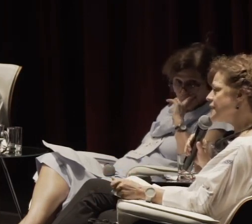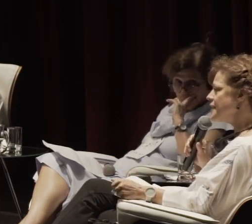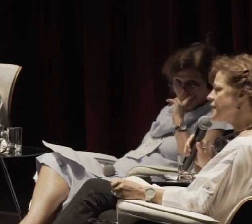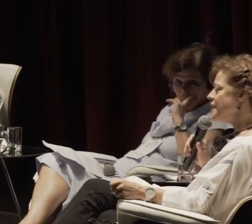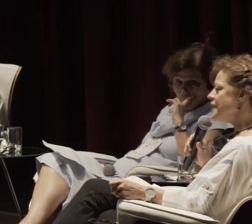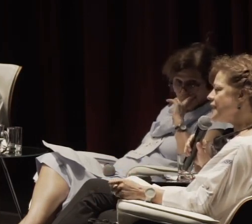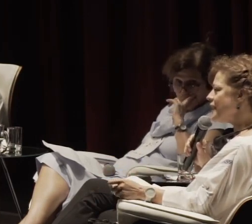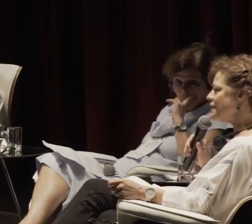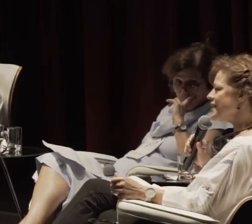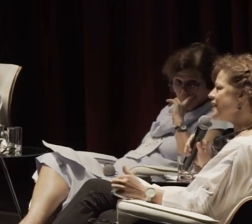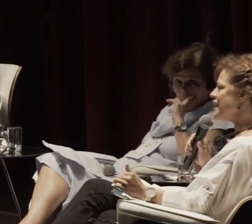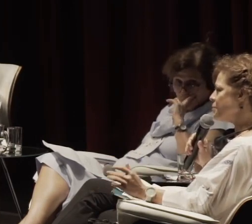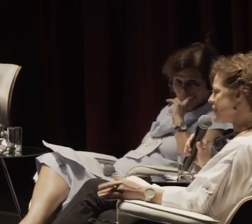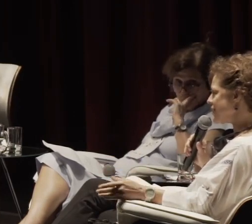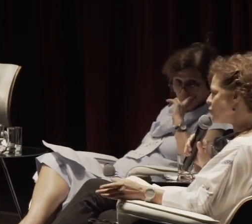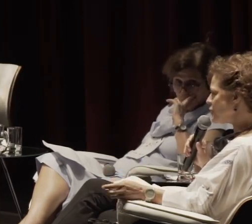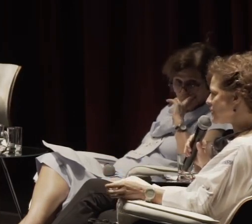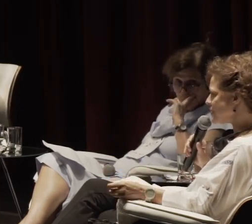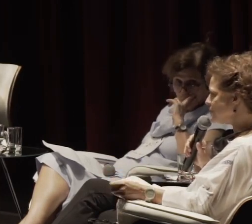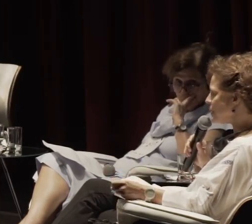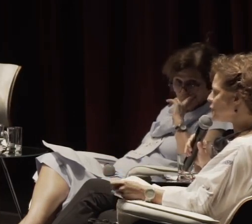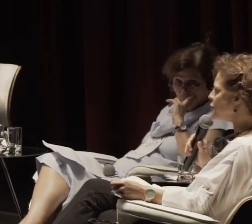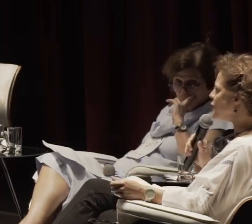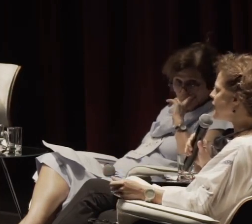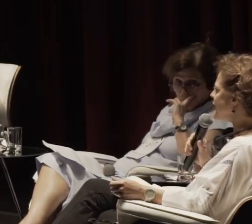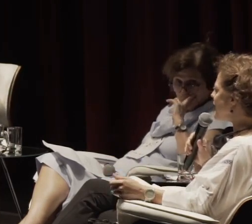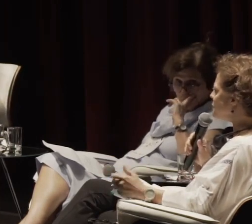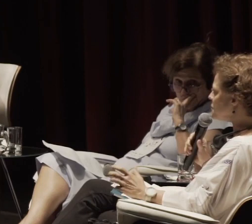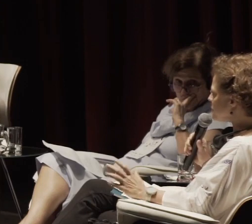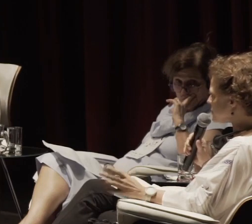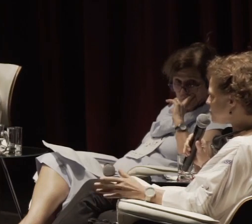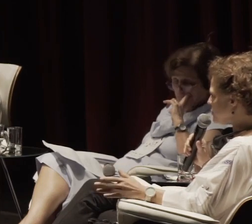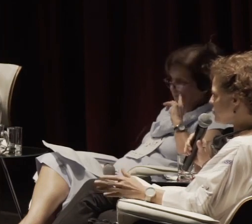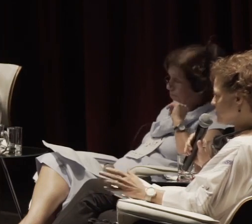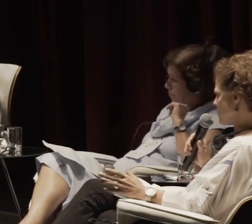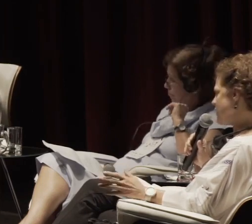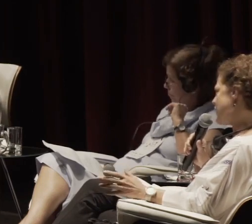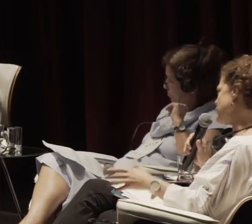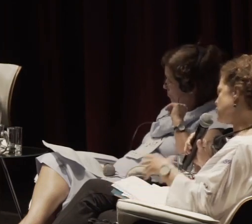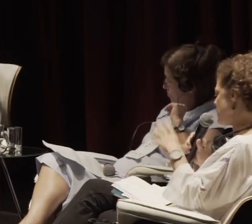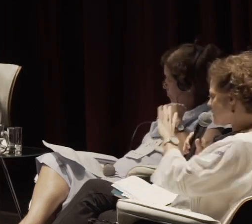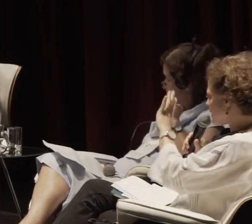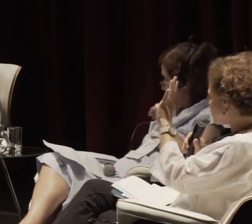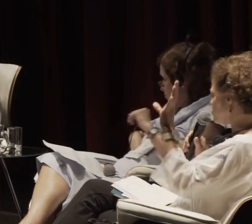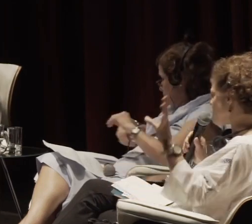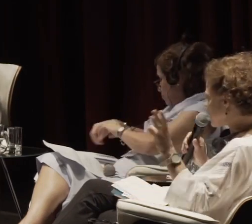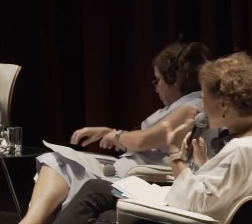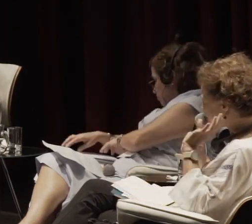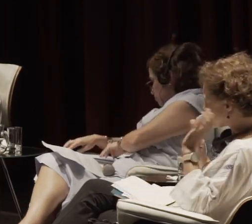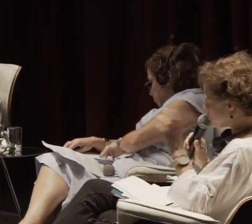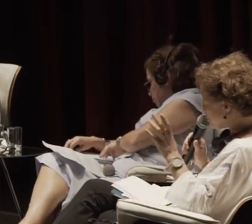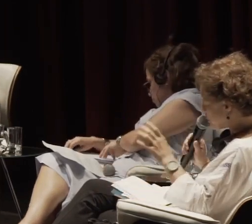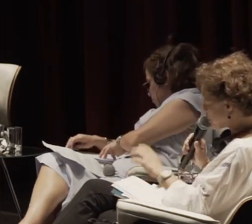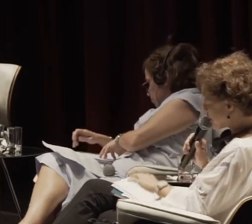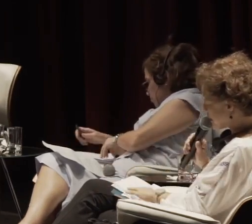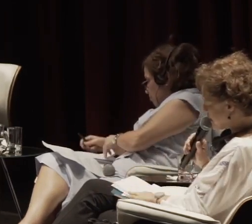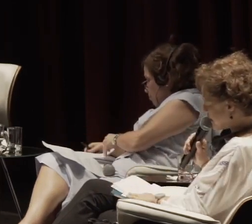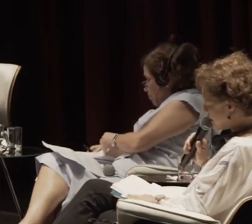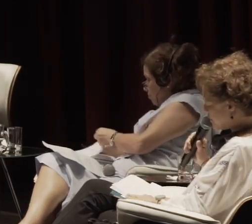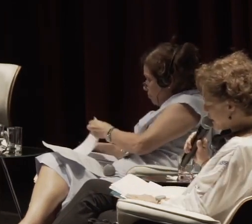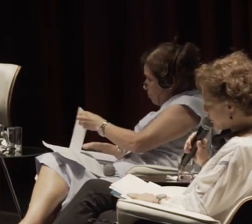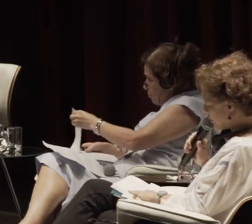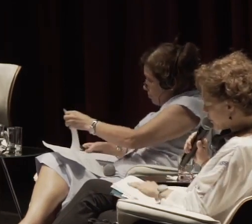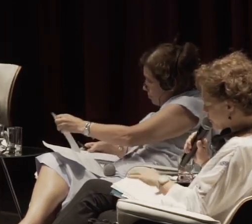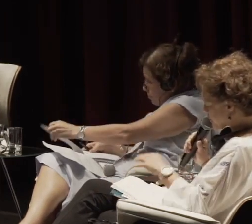da Francião, fala do espectador emancipado. Parece-me que é um livro genial, fantástico, trabalha com figuras